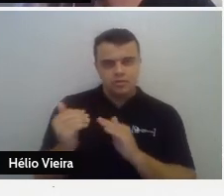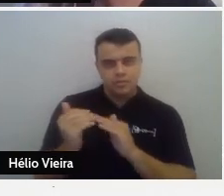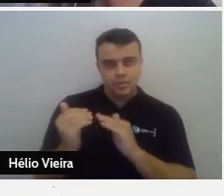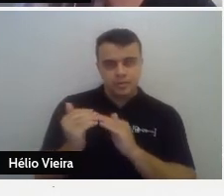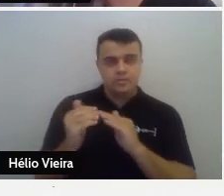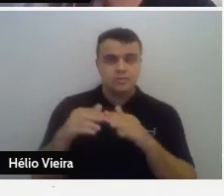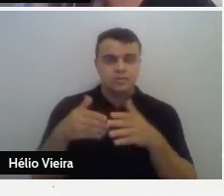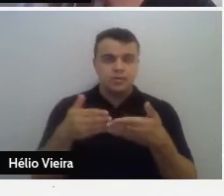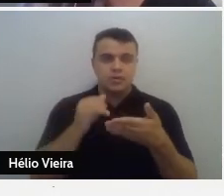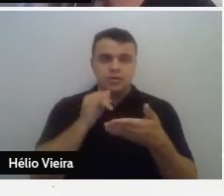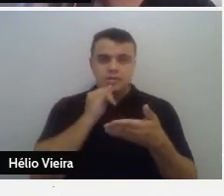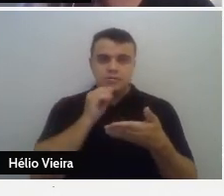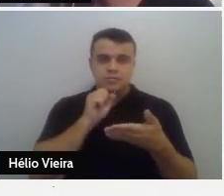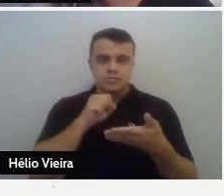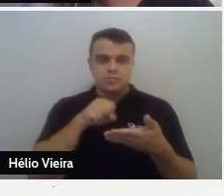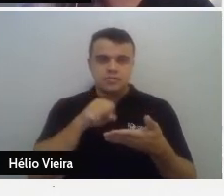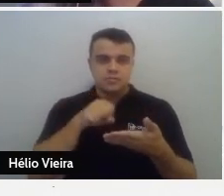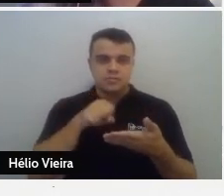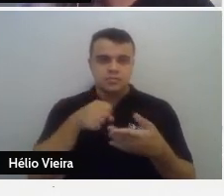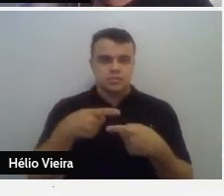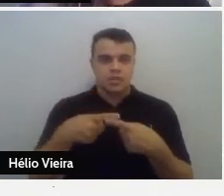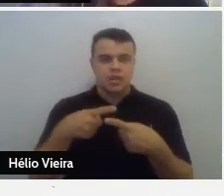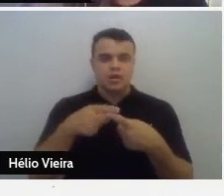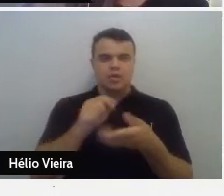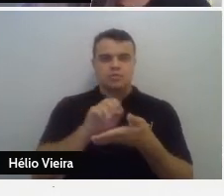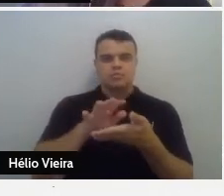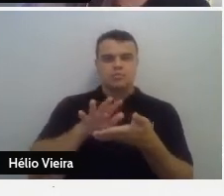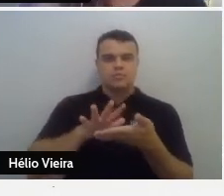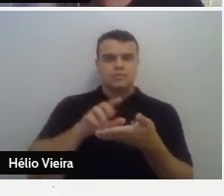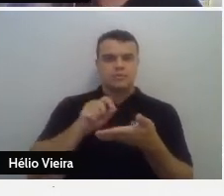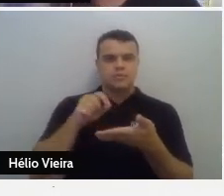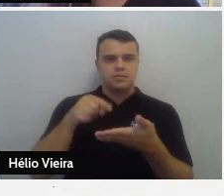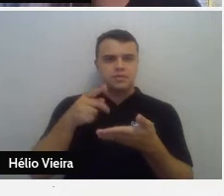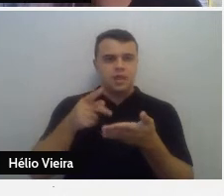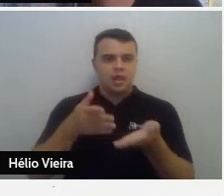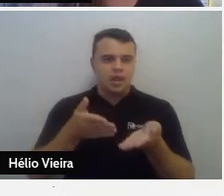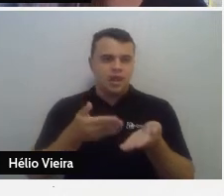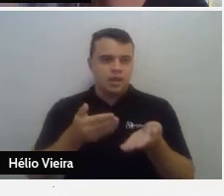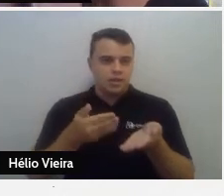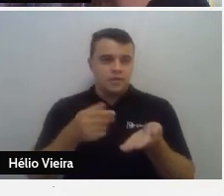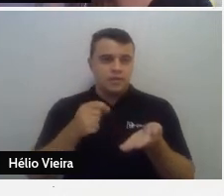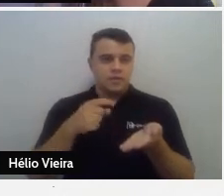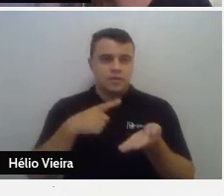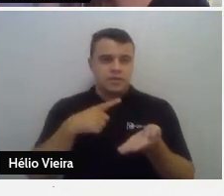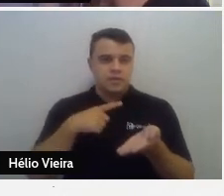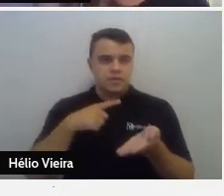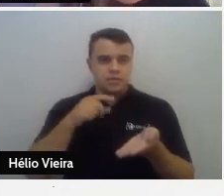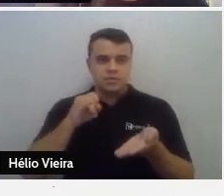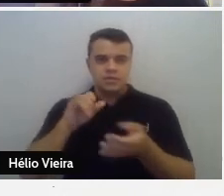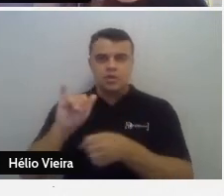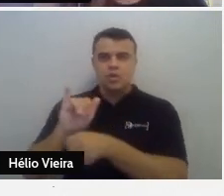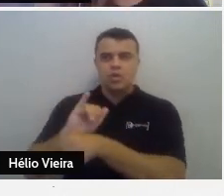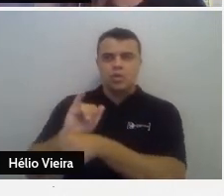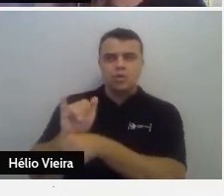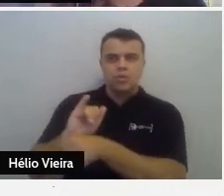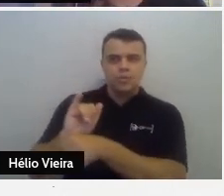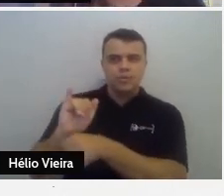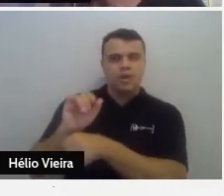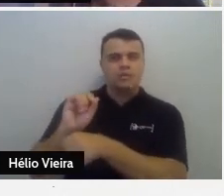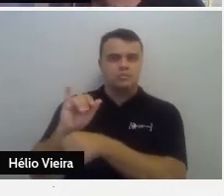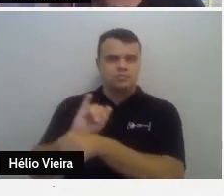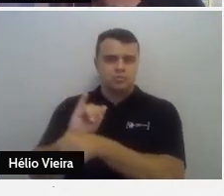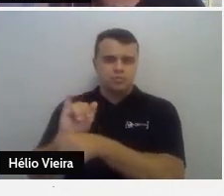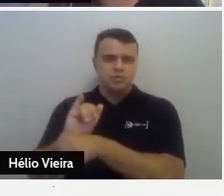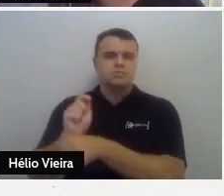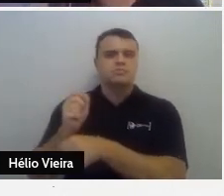né? Então, uma atividade que você tem que fazer no livro, mas acessando um vídeo do YouTube. É uma atividade